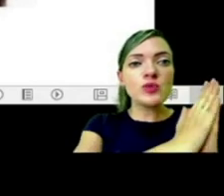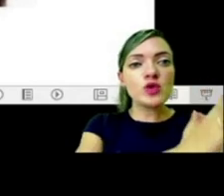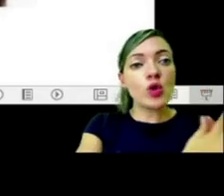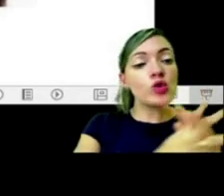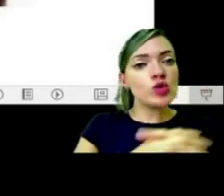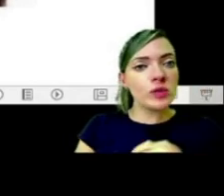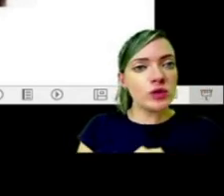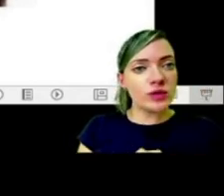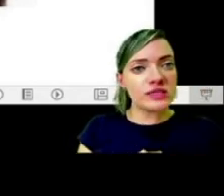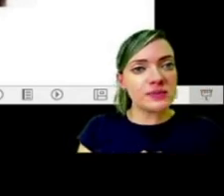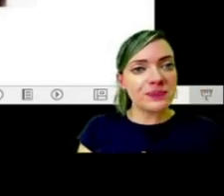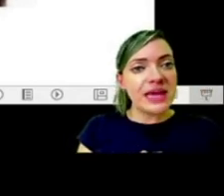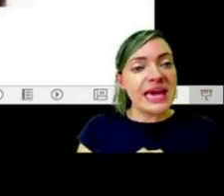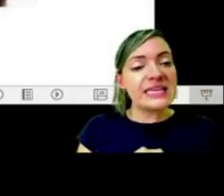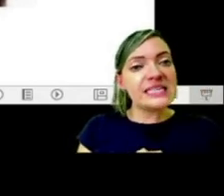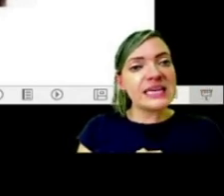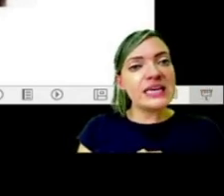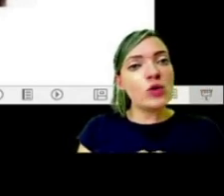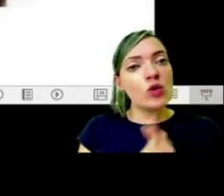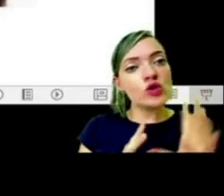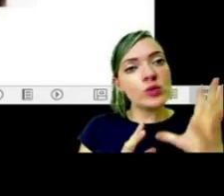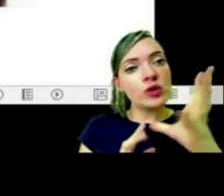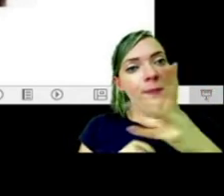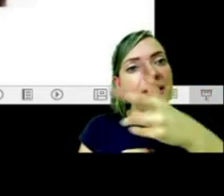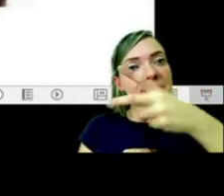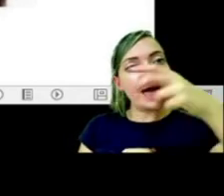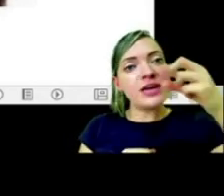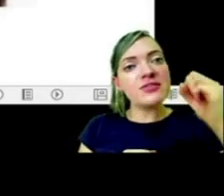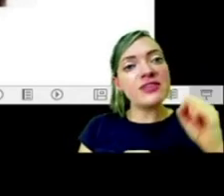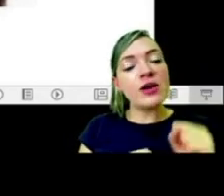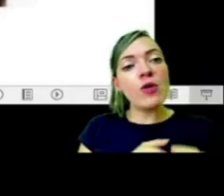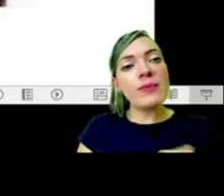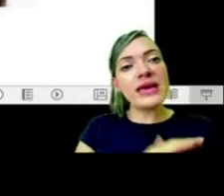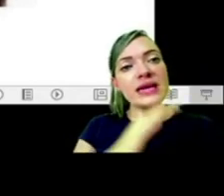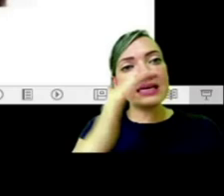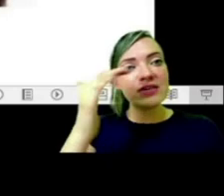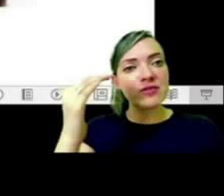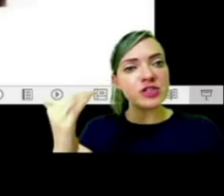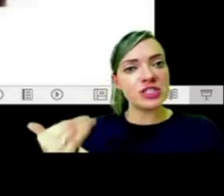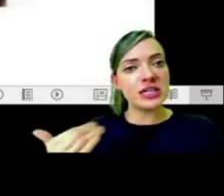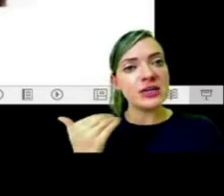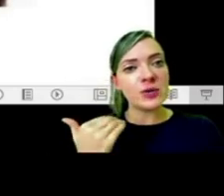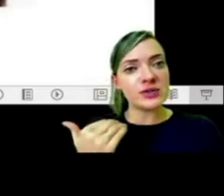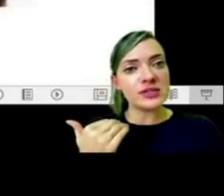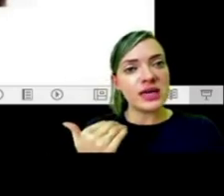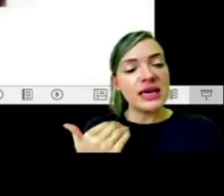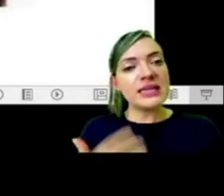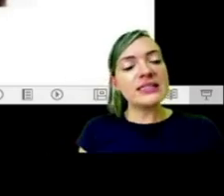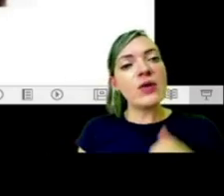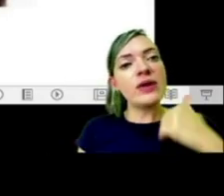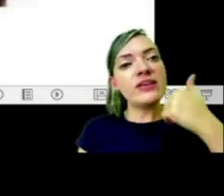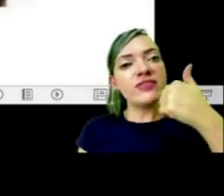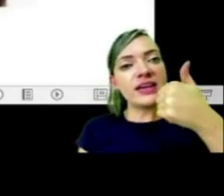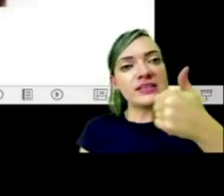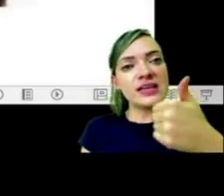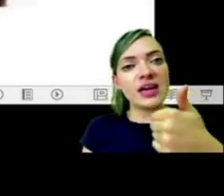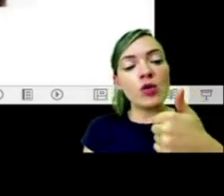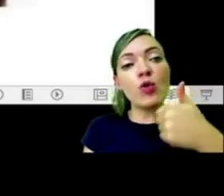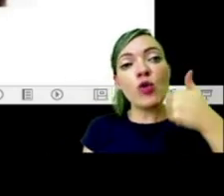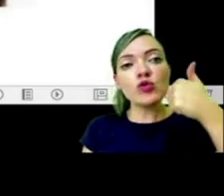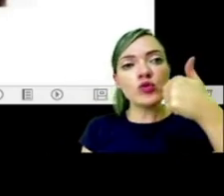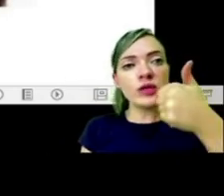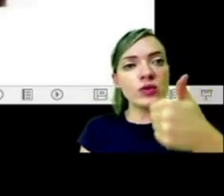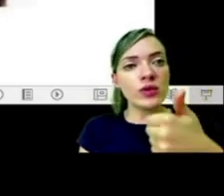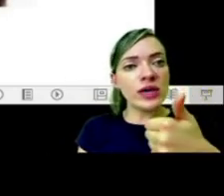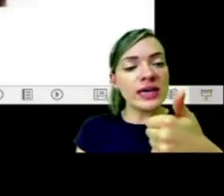os próximos consumidores. Em seguida, o consumidor primário vai comer aquela fonte de glicose. Então, ele vai ser